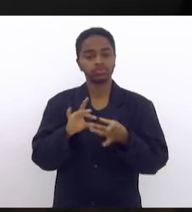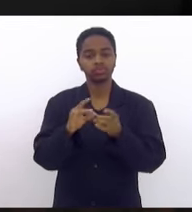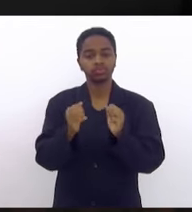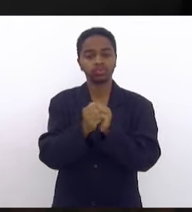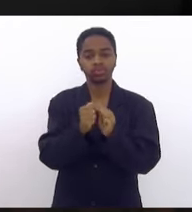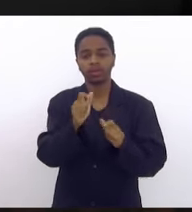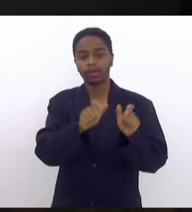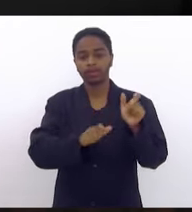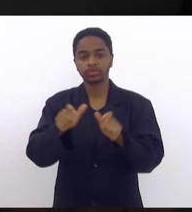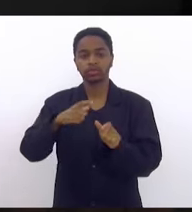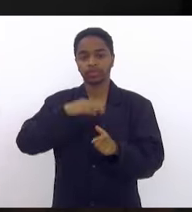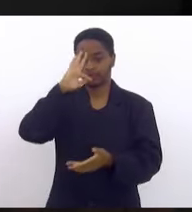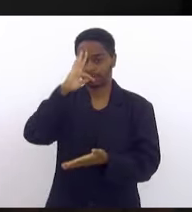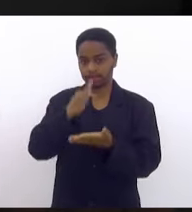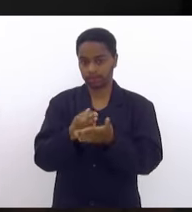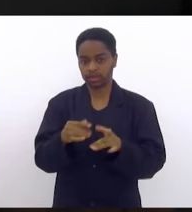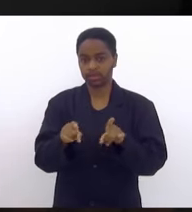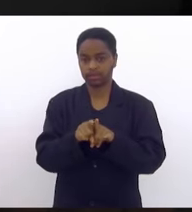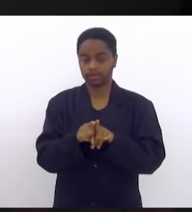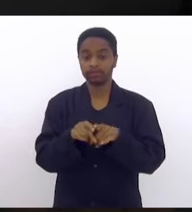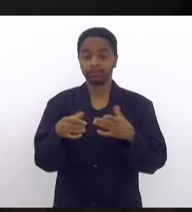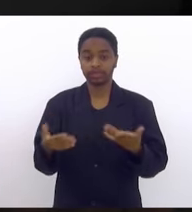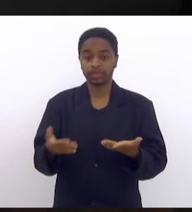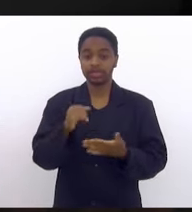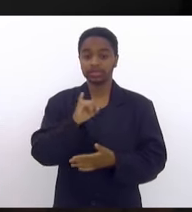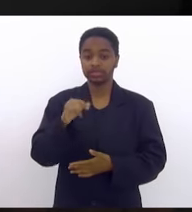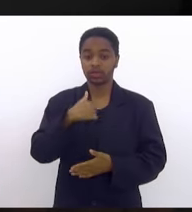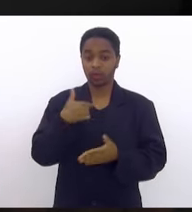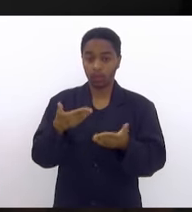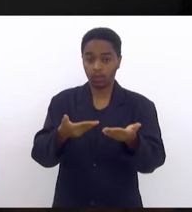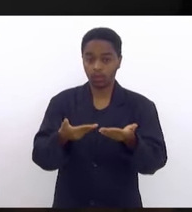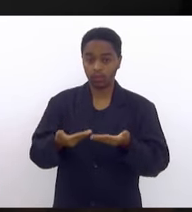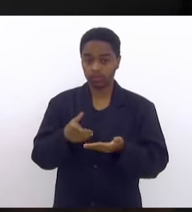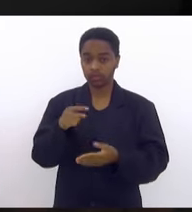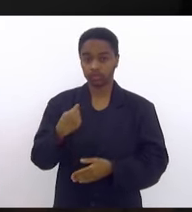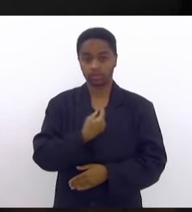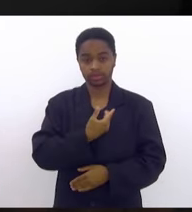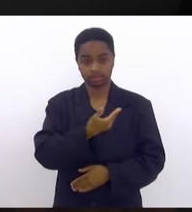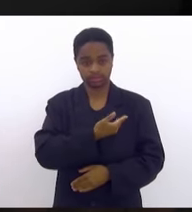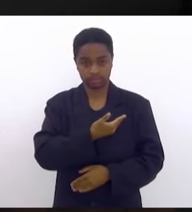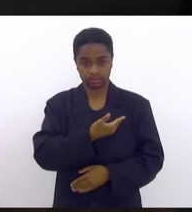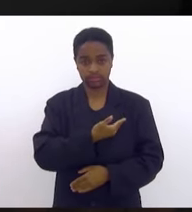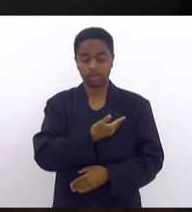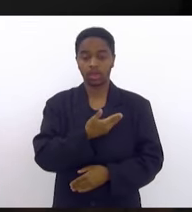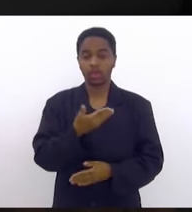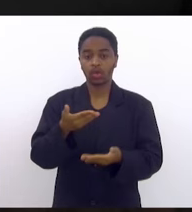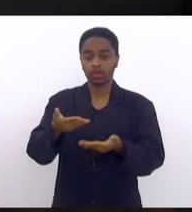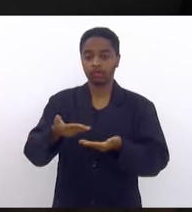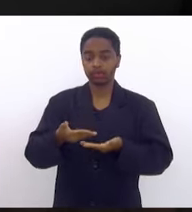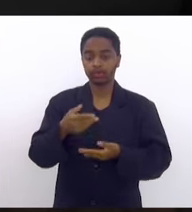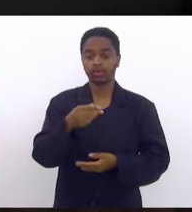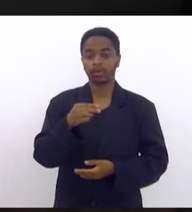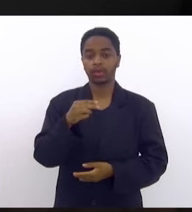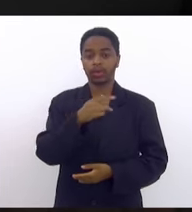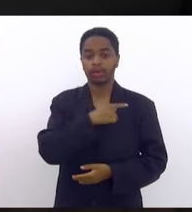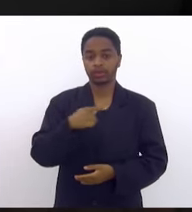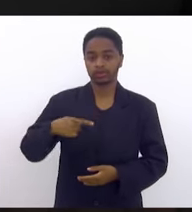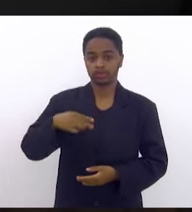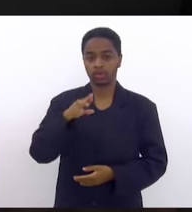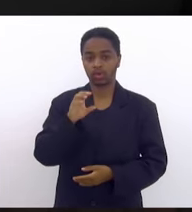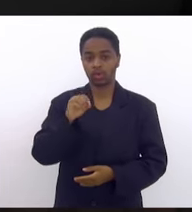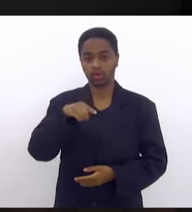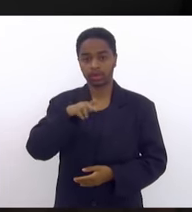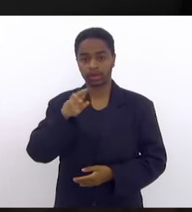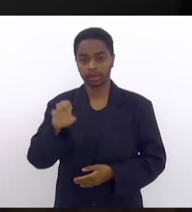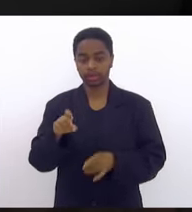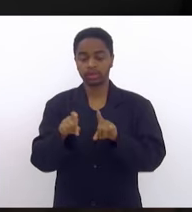fé. E quando eu convido nosso amigo Chicão da Ilha, quando eu convido o pastor Roque, quando eu convido o pastor Samuel para